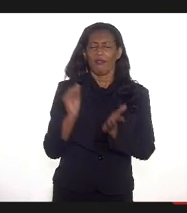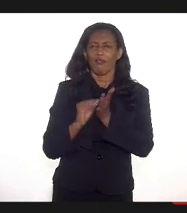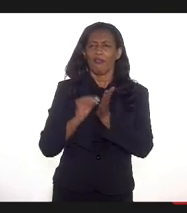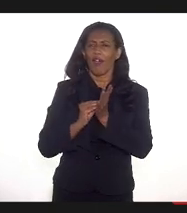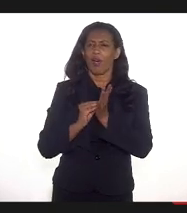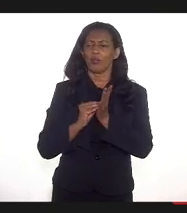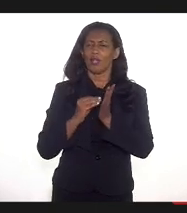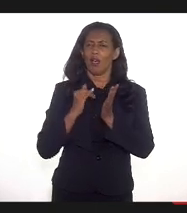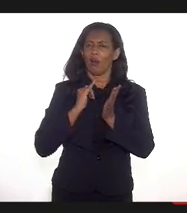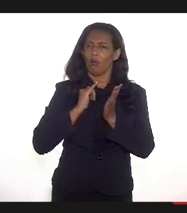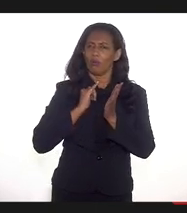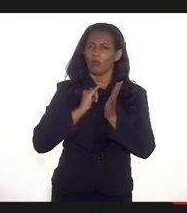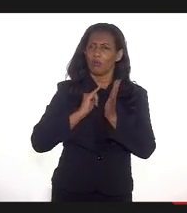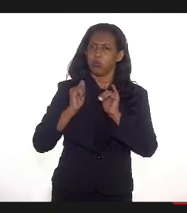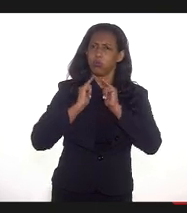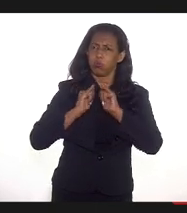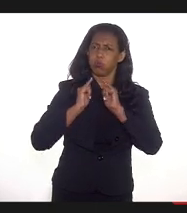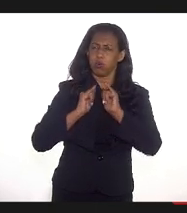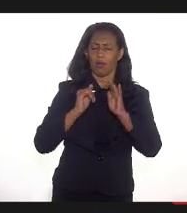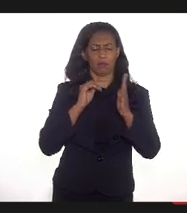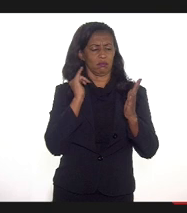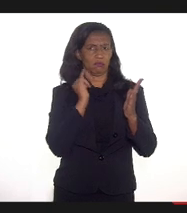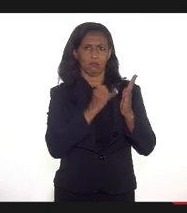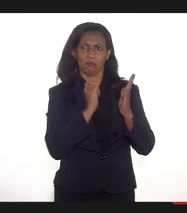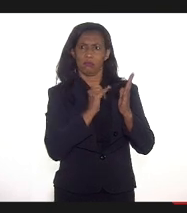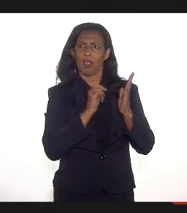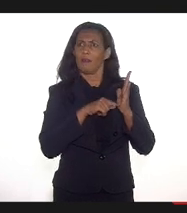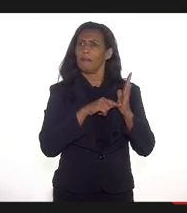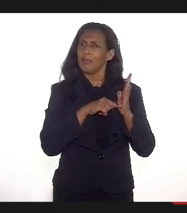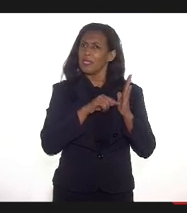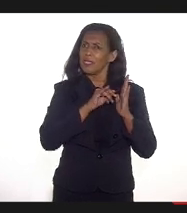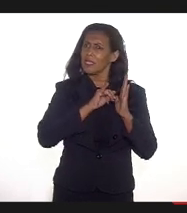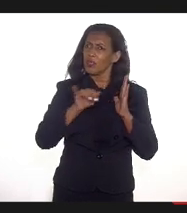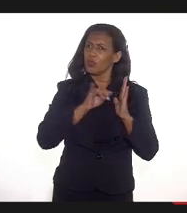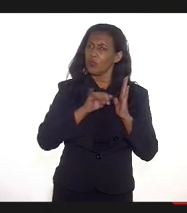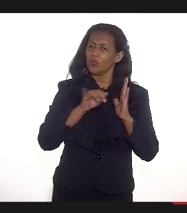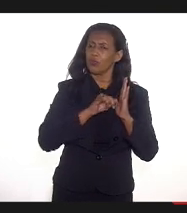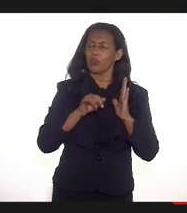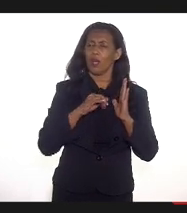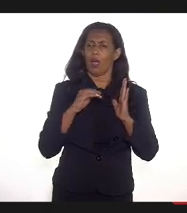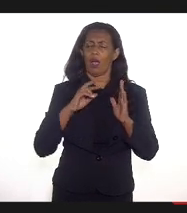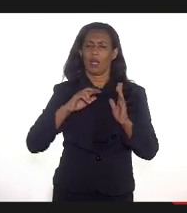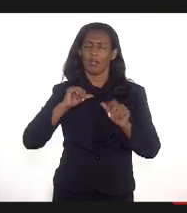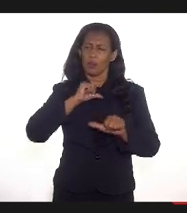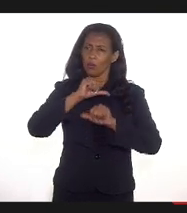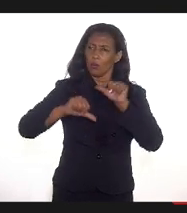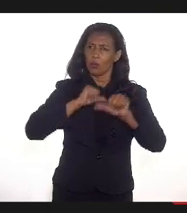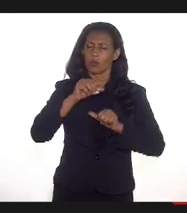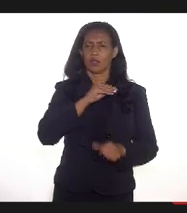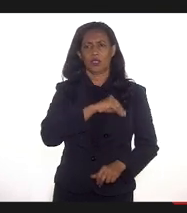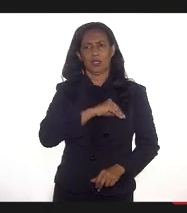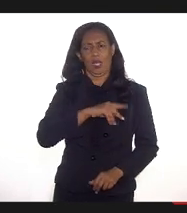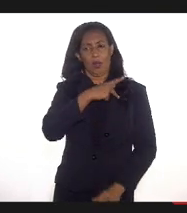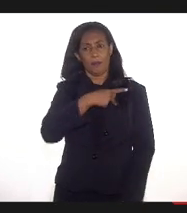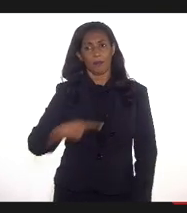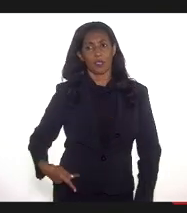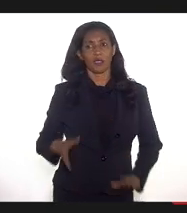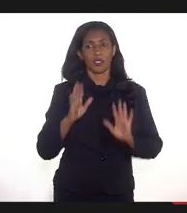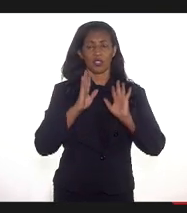aí a gente queria cobrar a Casa Civil, porque há uma lei vigente do nosso plano de cargo e salário. Tá? O presidente falou